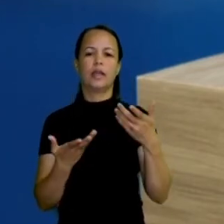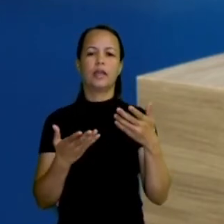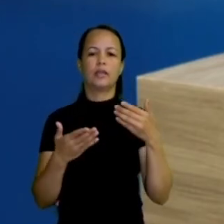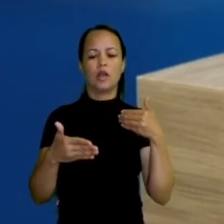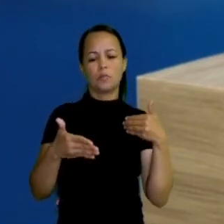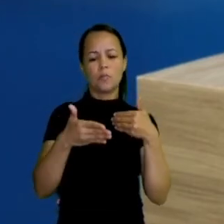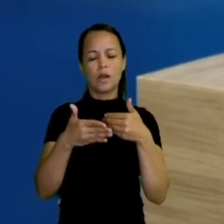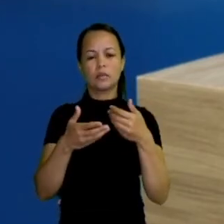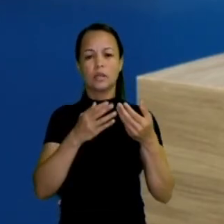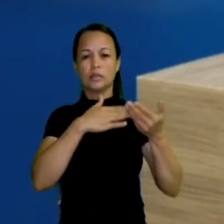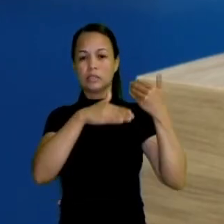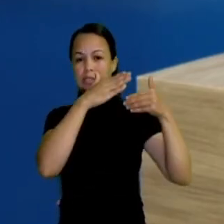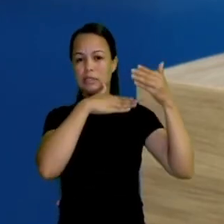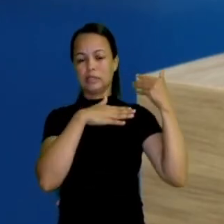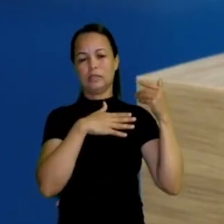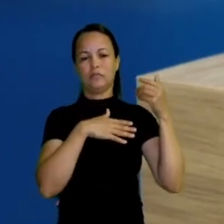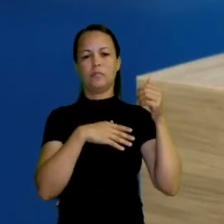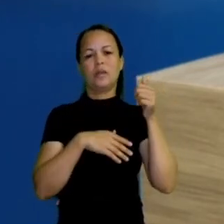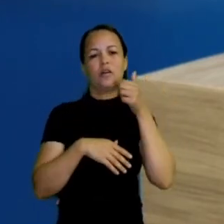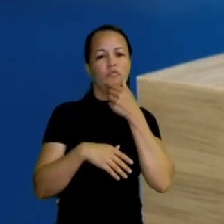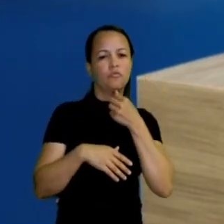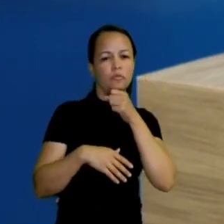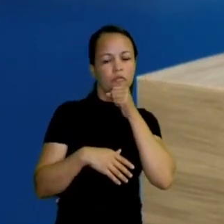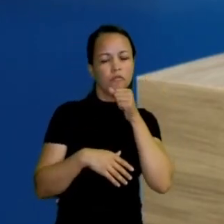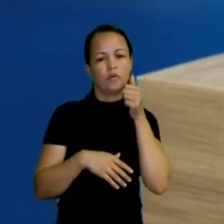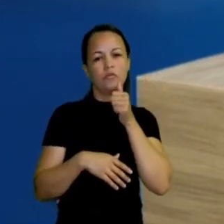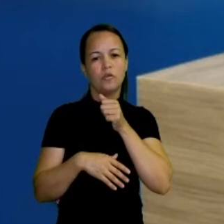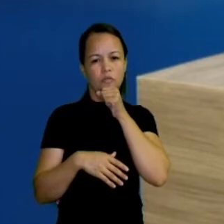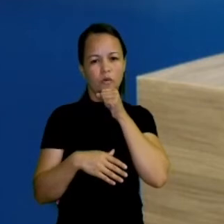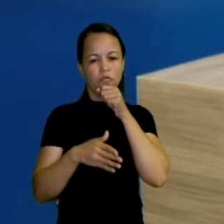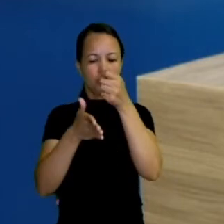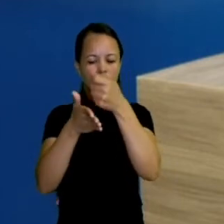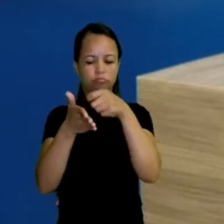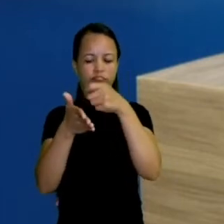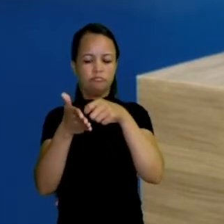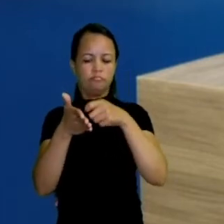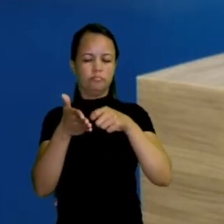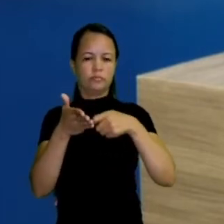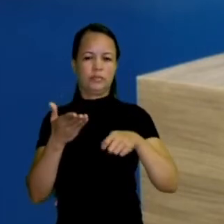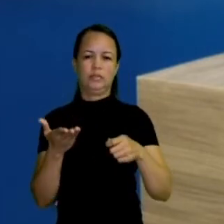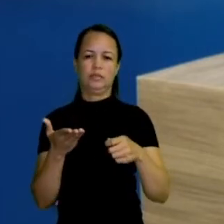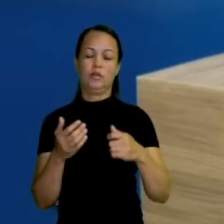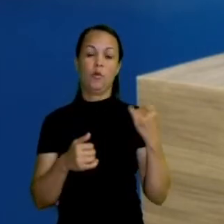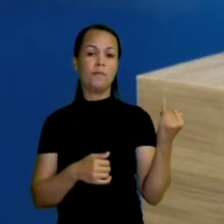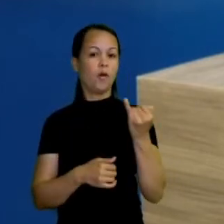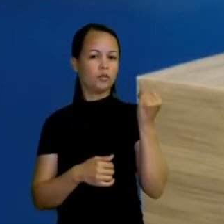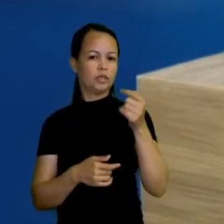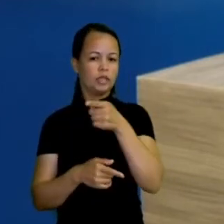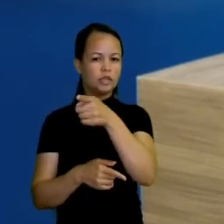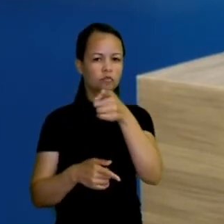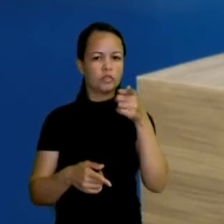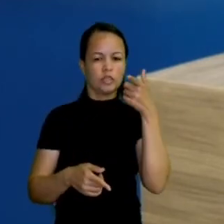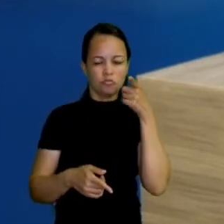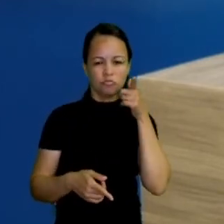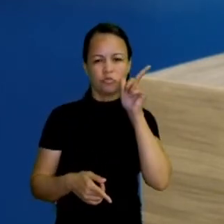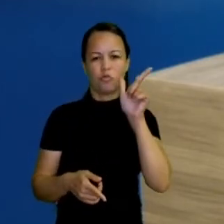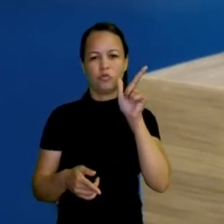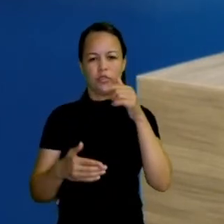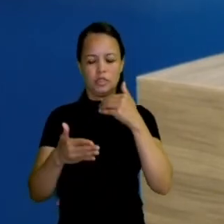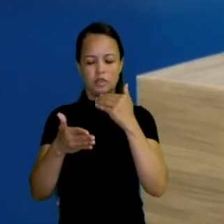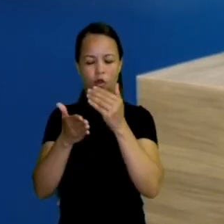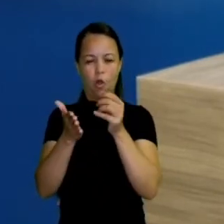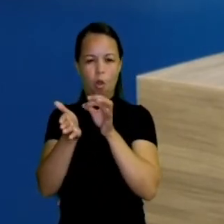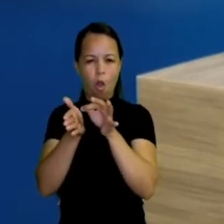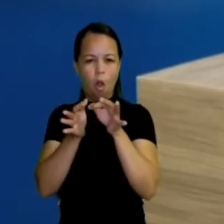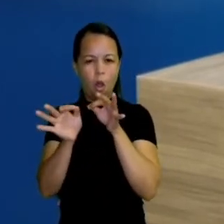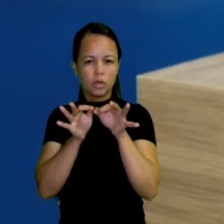mais antigas da família, vocês preenchem até onde der. O importante é que vocês consigam fazer essa construção. Mas, tia, como é que eu